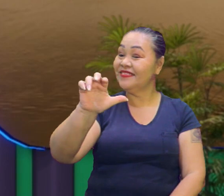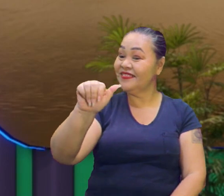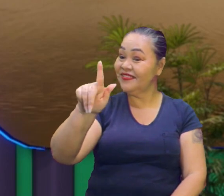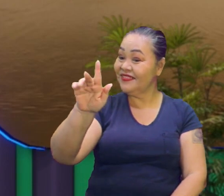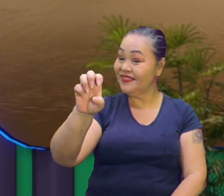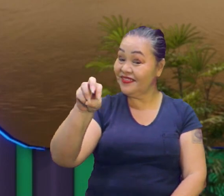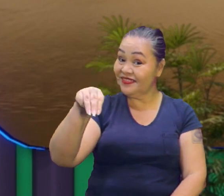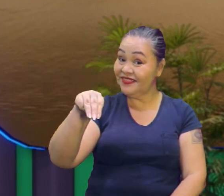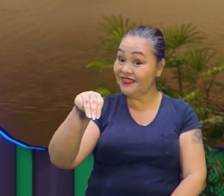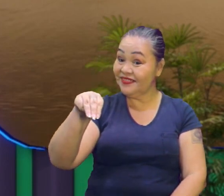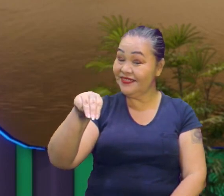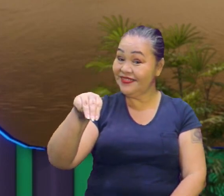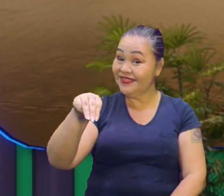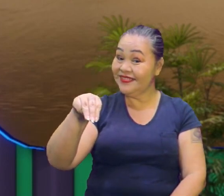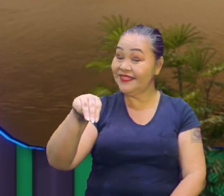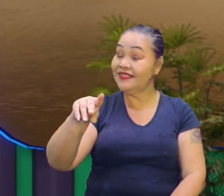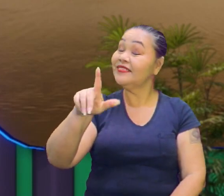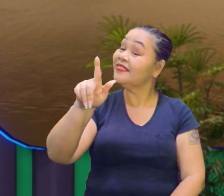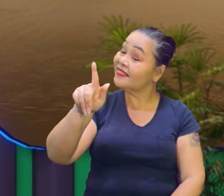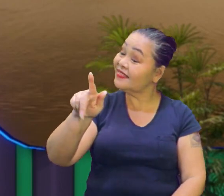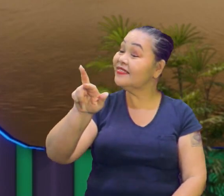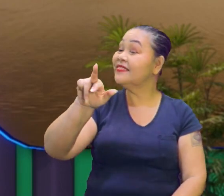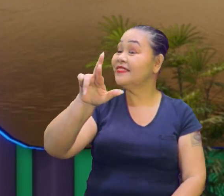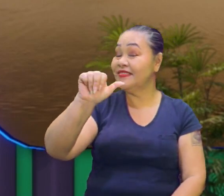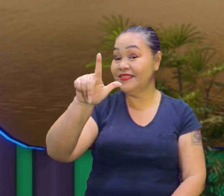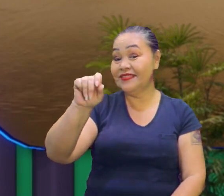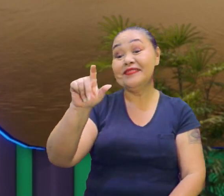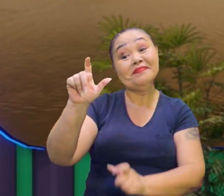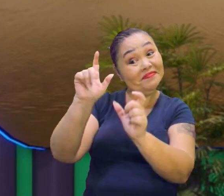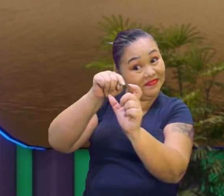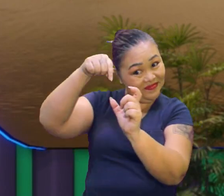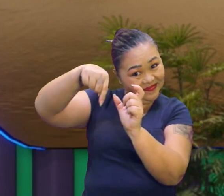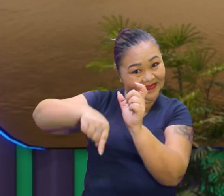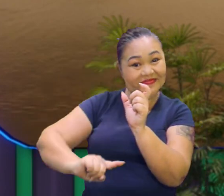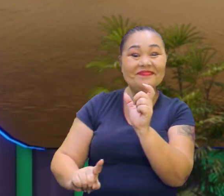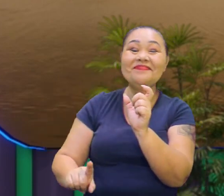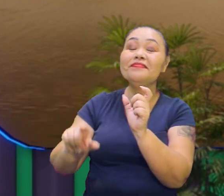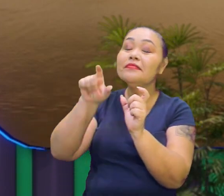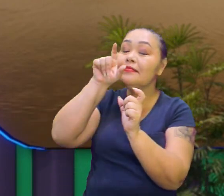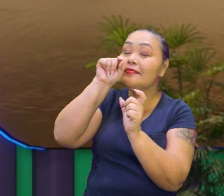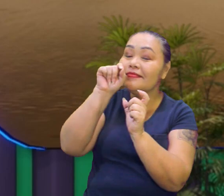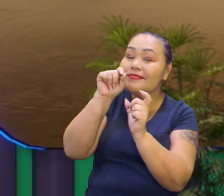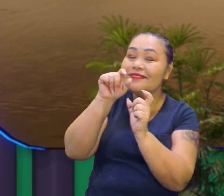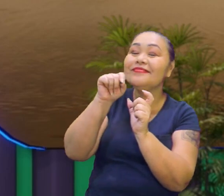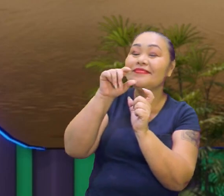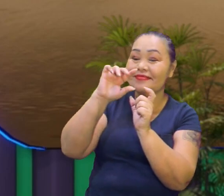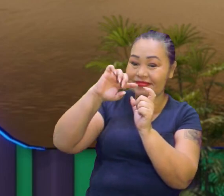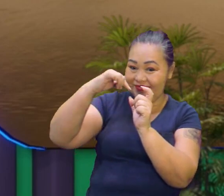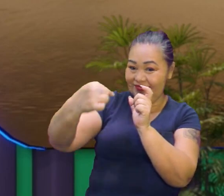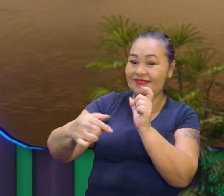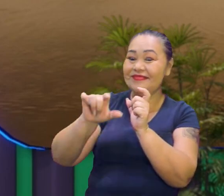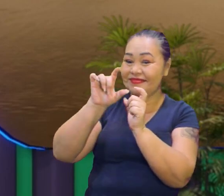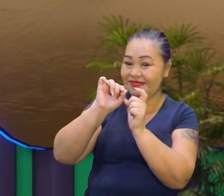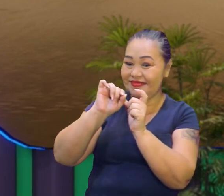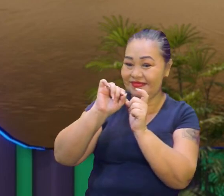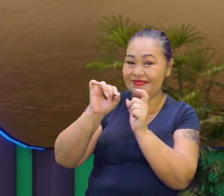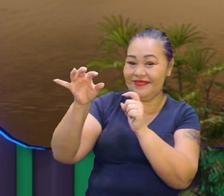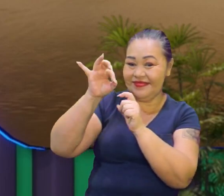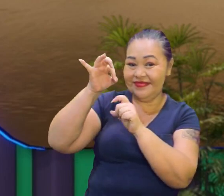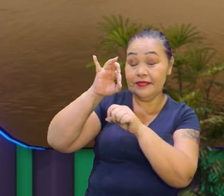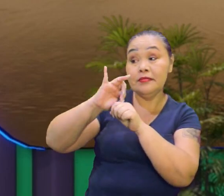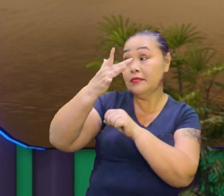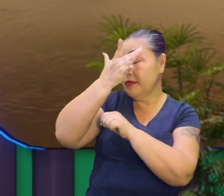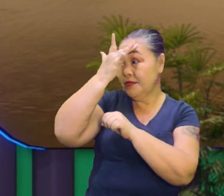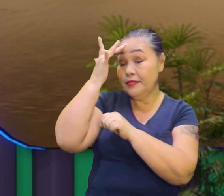de terras, grilagem, etimologicamente, vem daquele inseto, grilo. Então